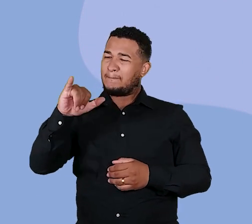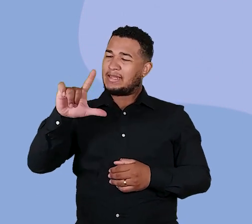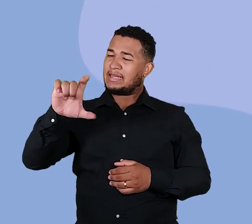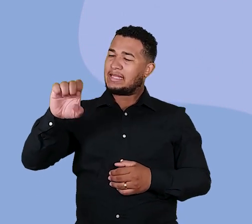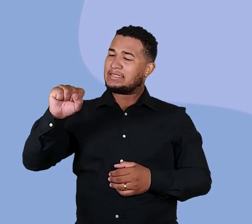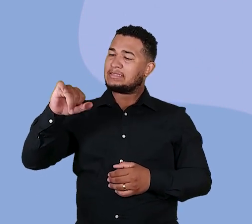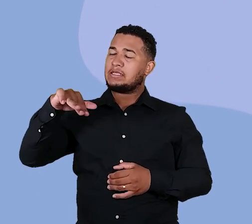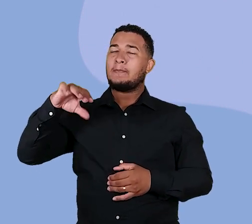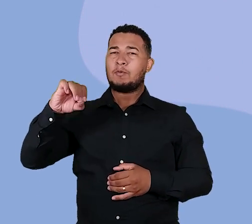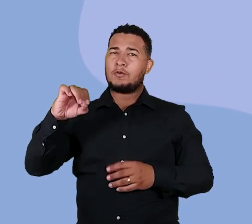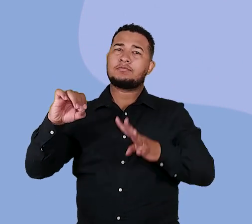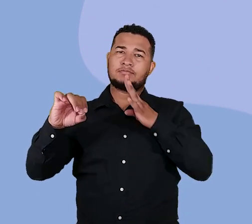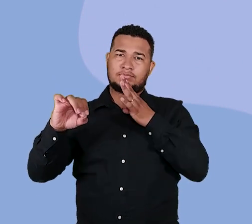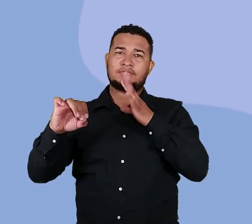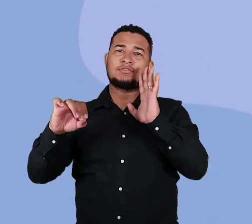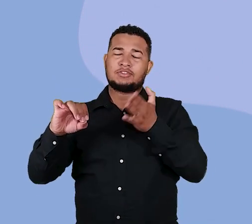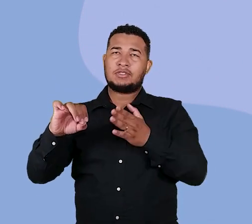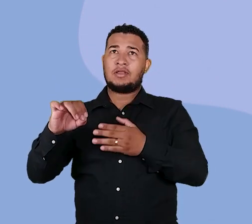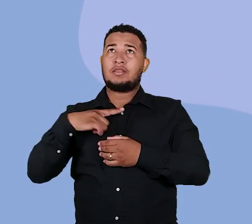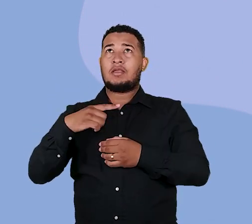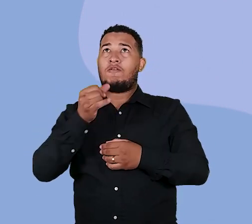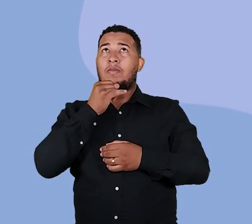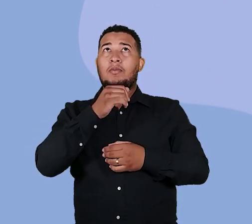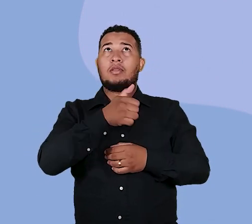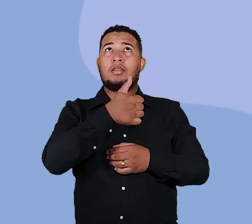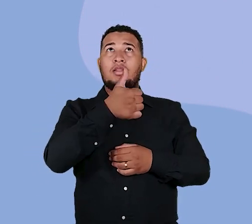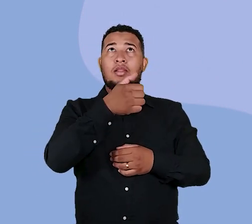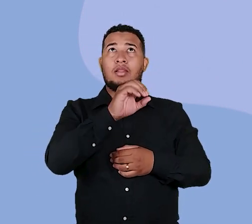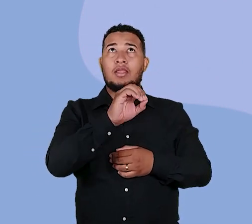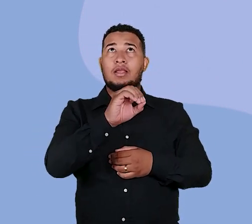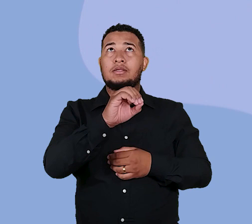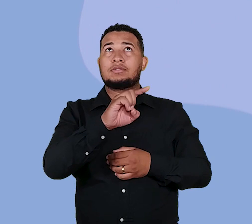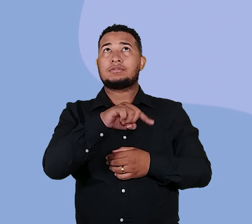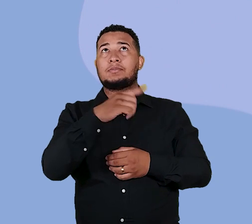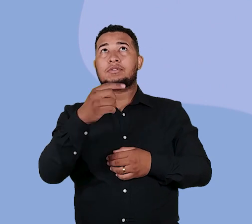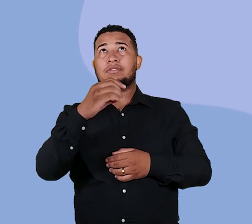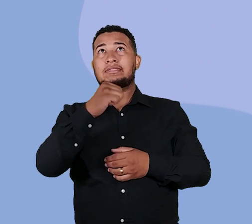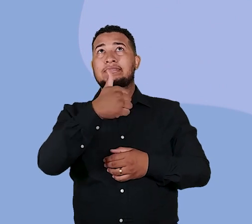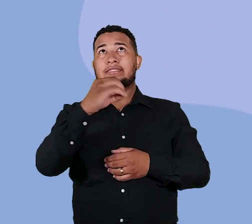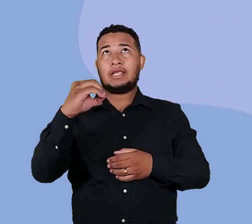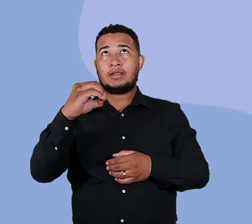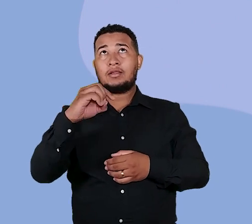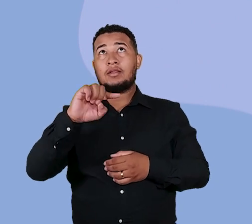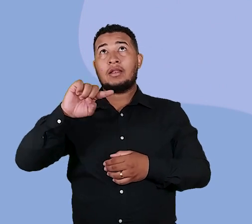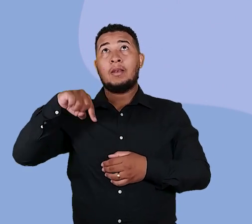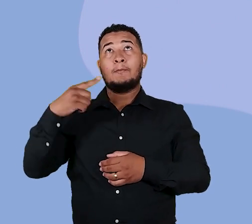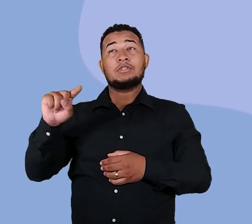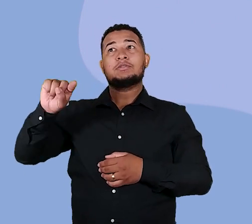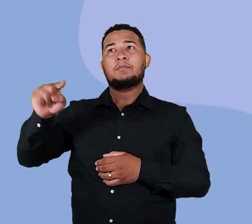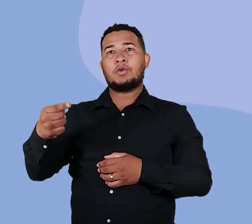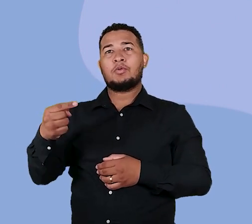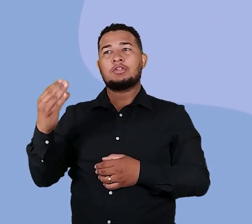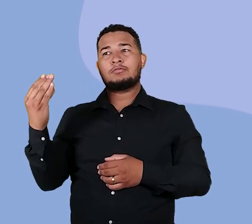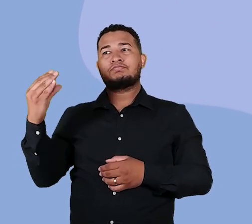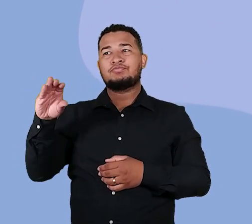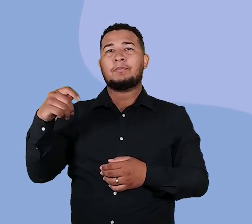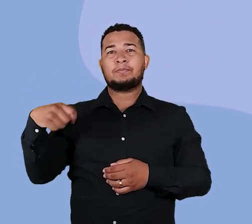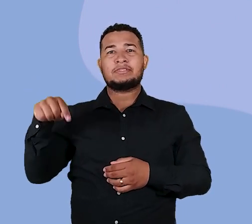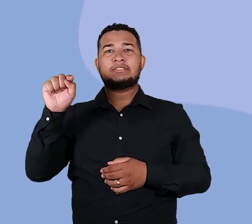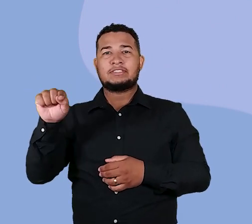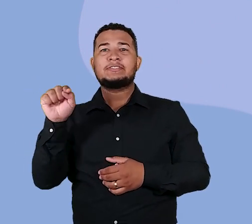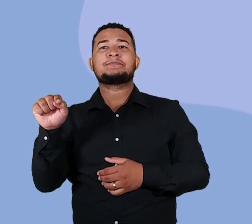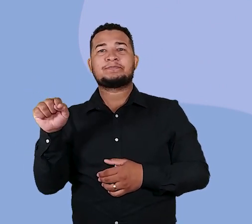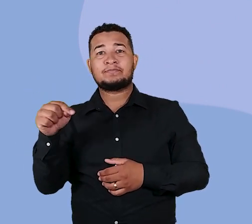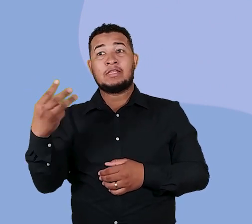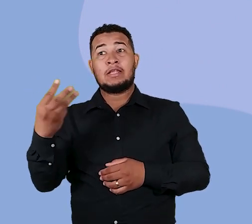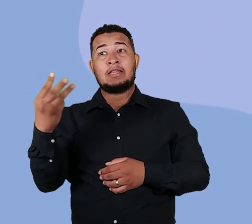milésimos. Nós já vimos aí as ordens. Primeiro é décimo, depois é centésimo e depois é milésimo. O 5